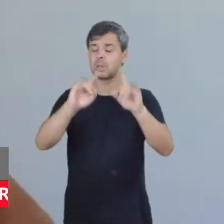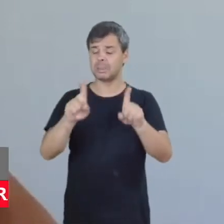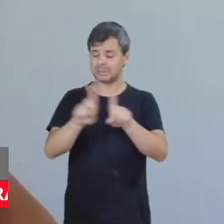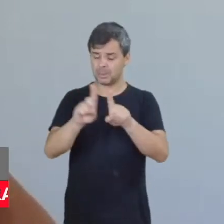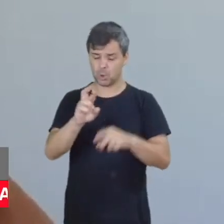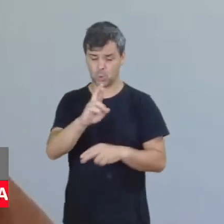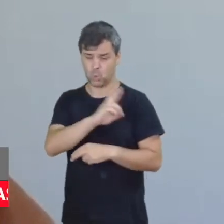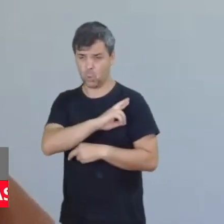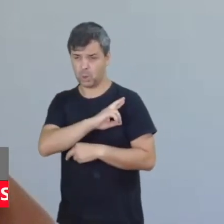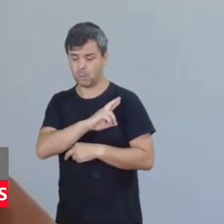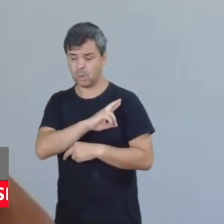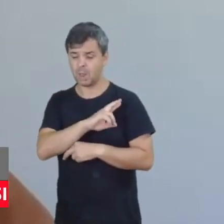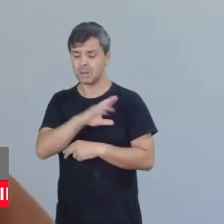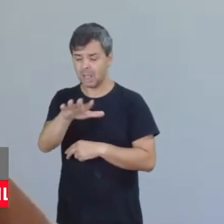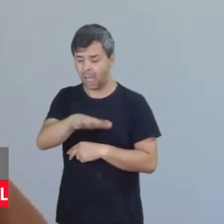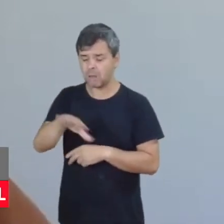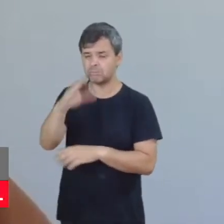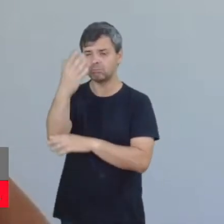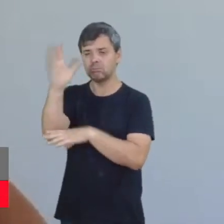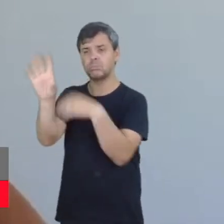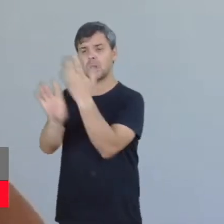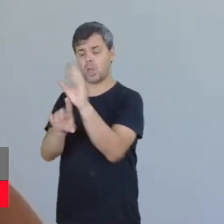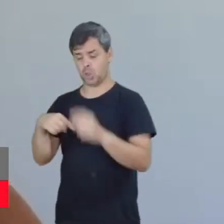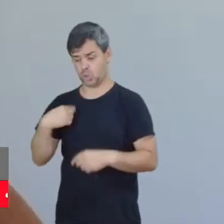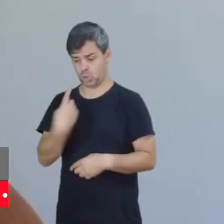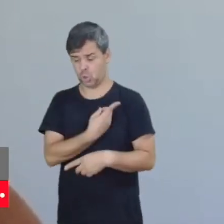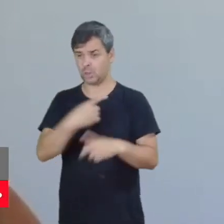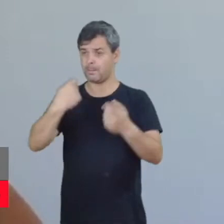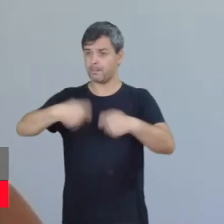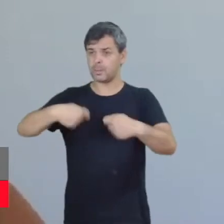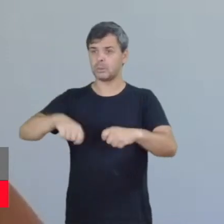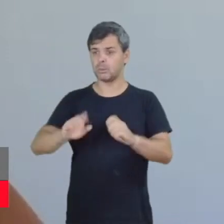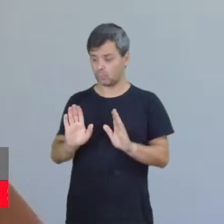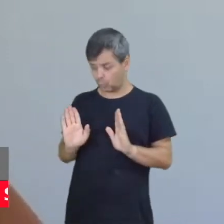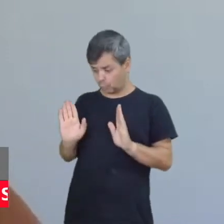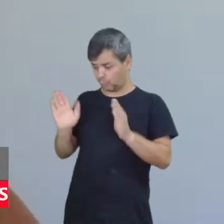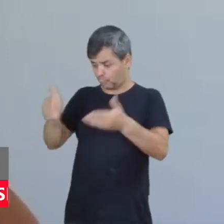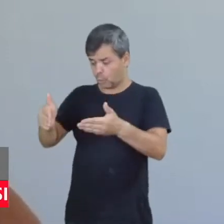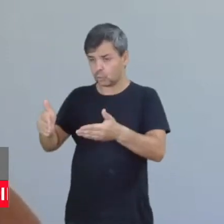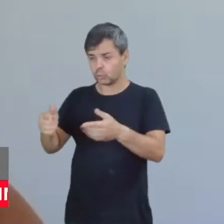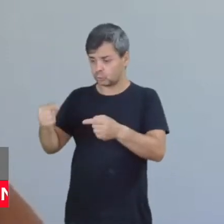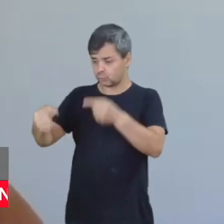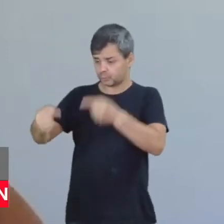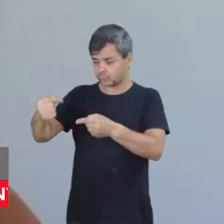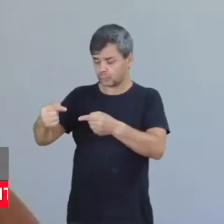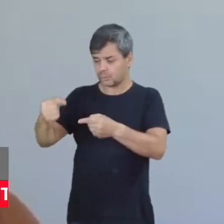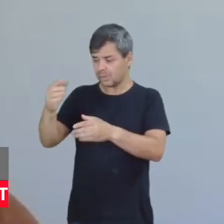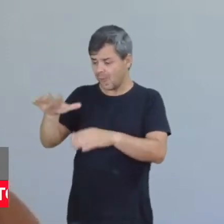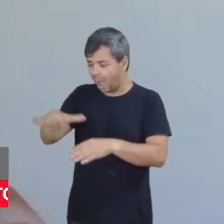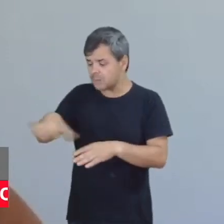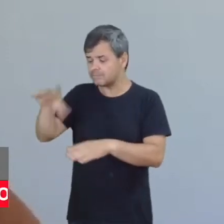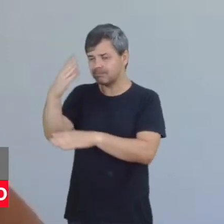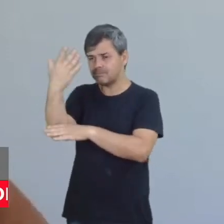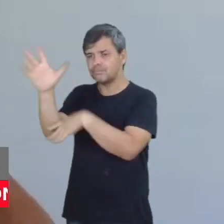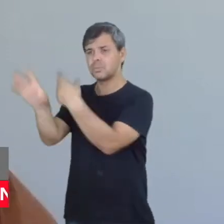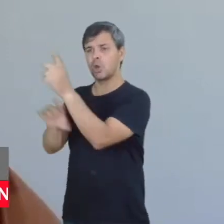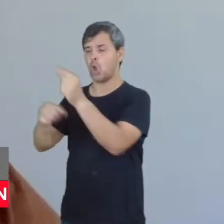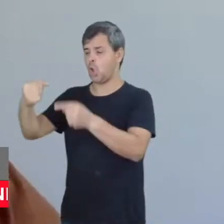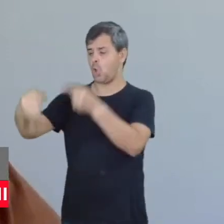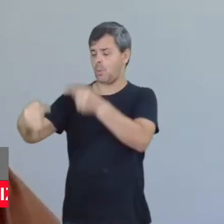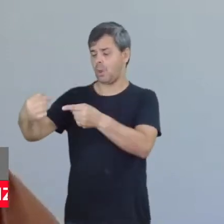responsabilidade ambiental. Nós precisamos trazer essa questão do meio ambiente para o